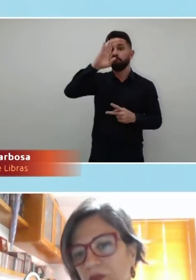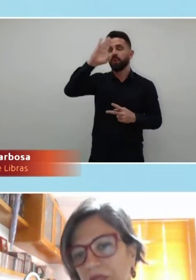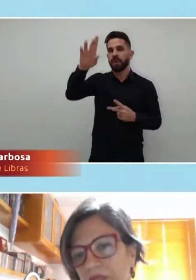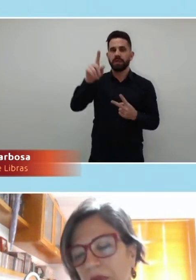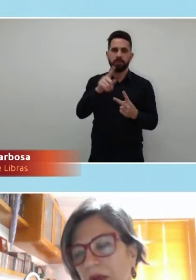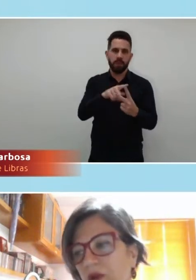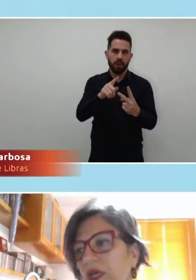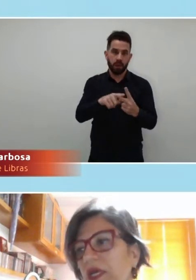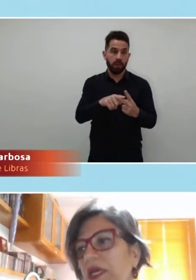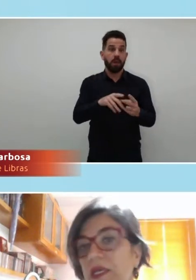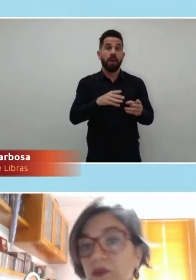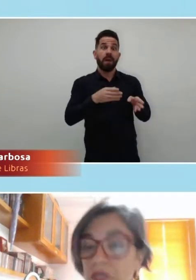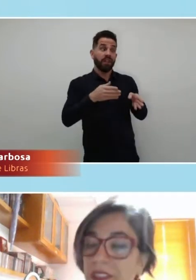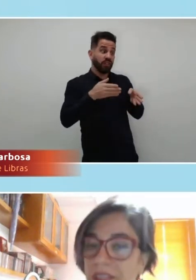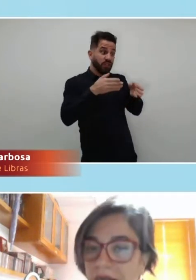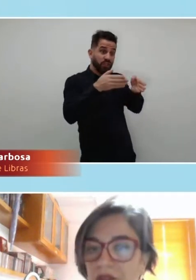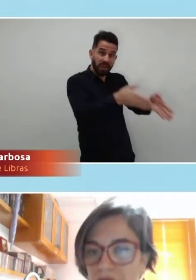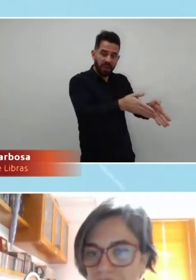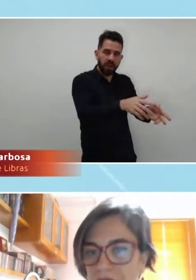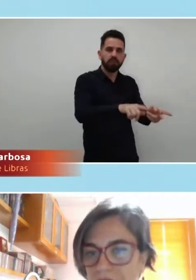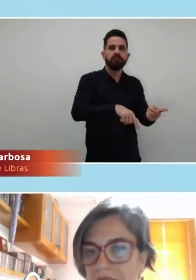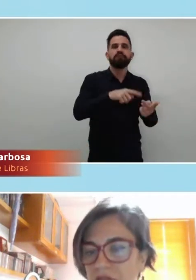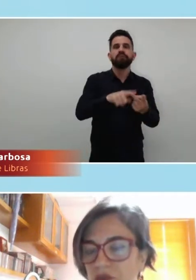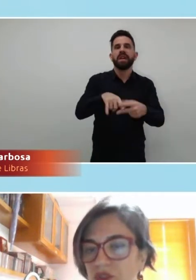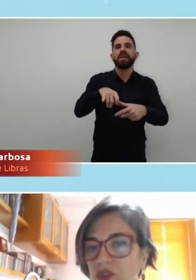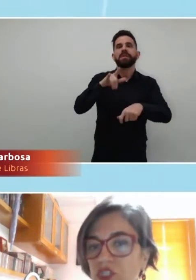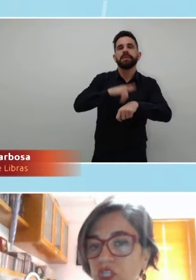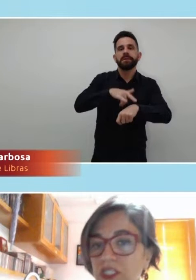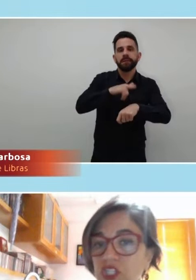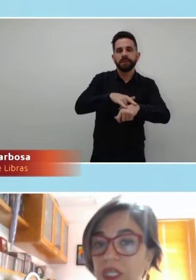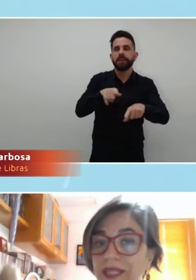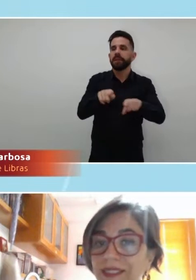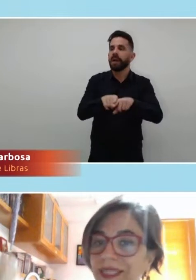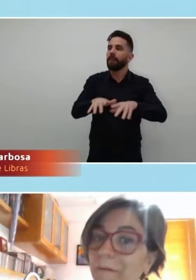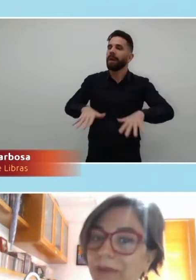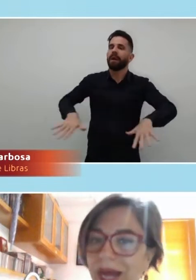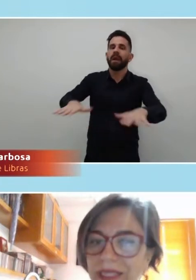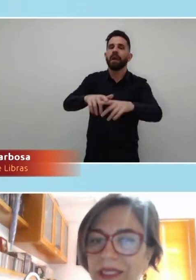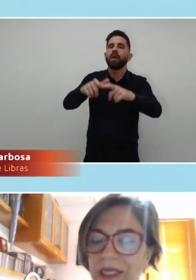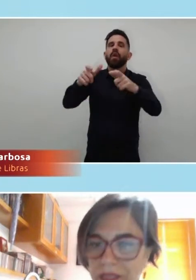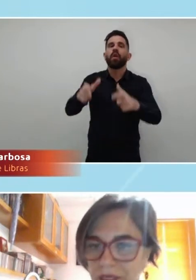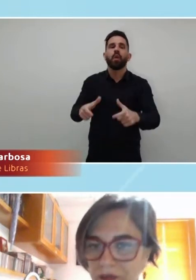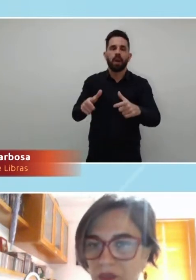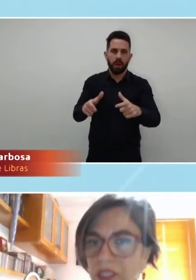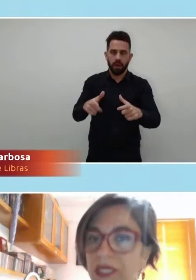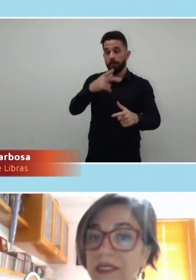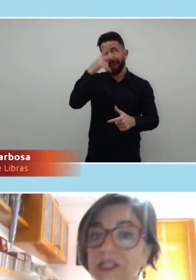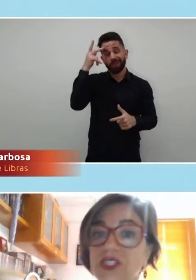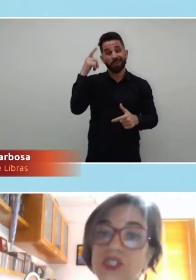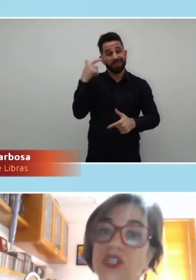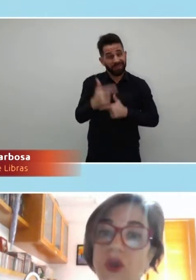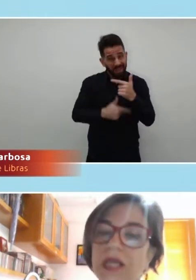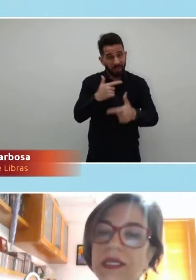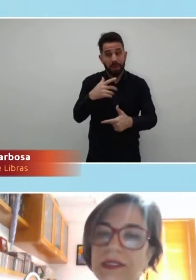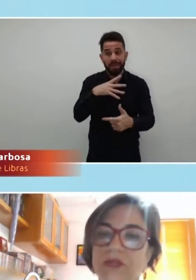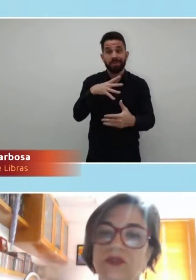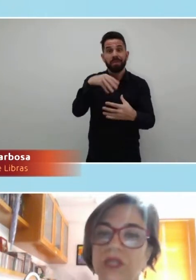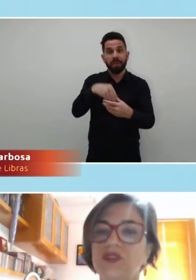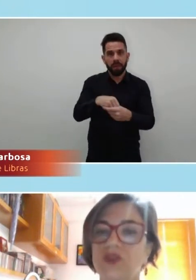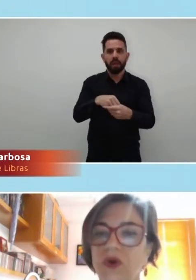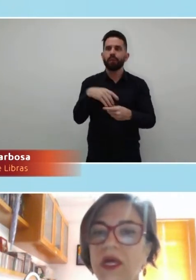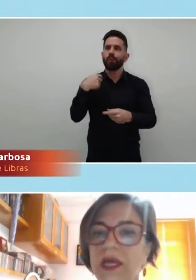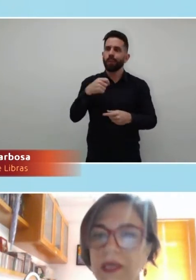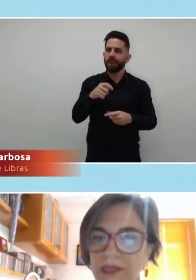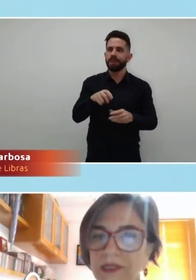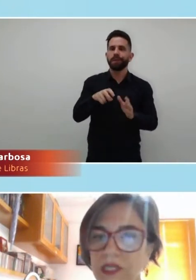acesso principal e os sanitários, e as condições de quem trabalha lá dentro e quem se desloca lá dentro, nem